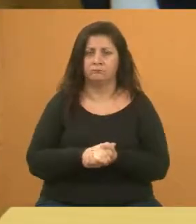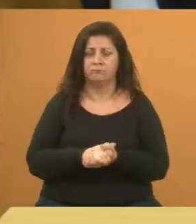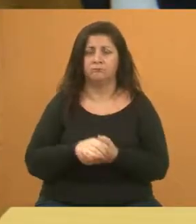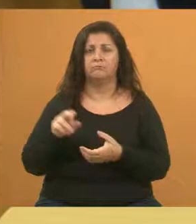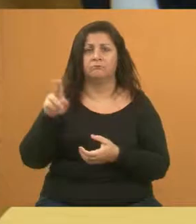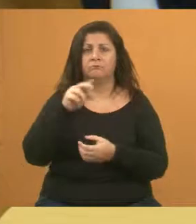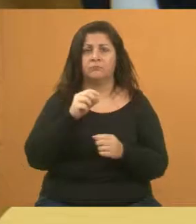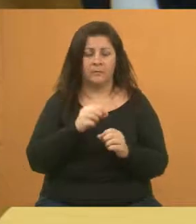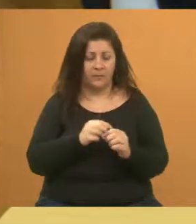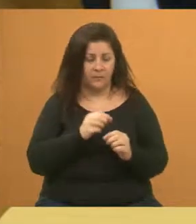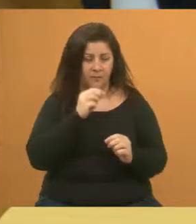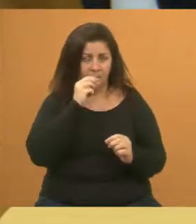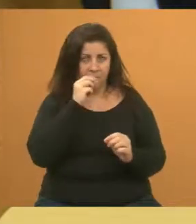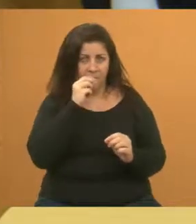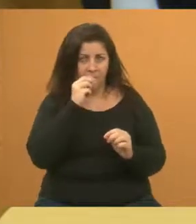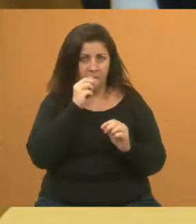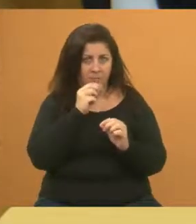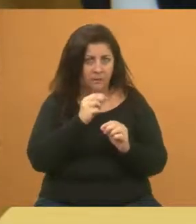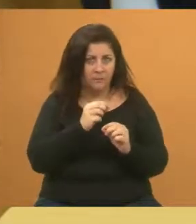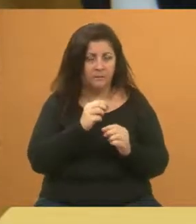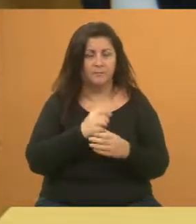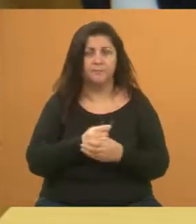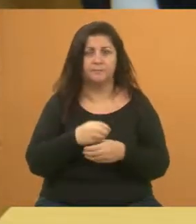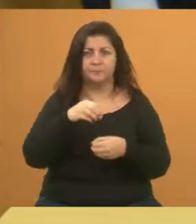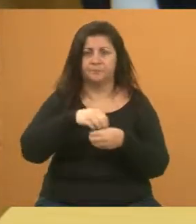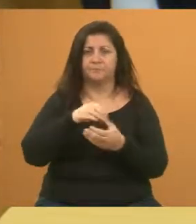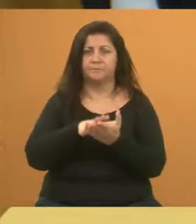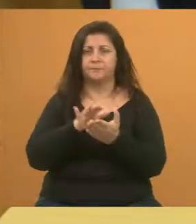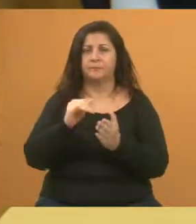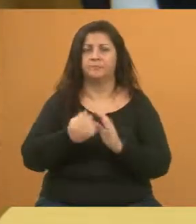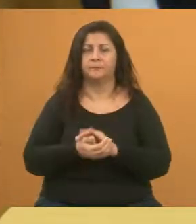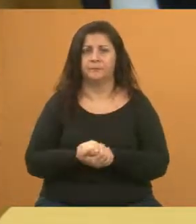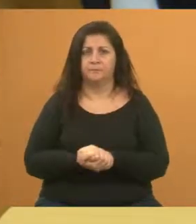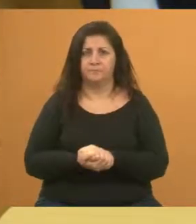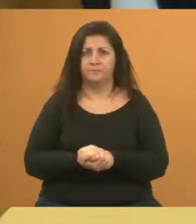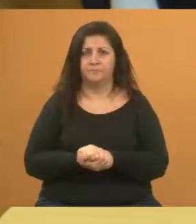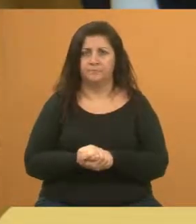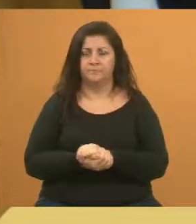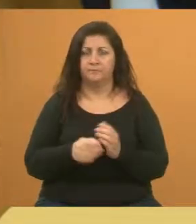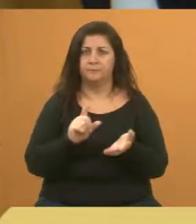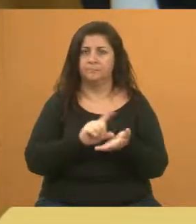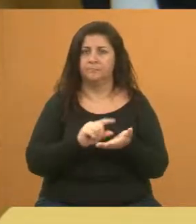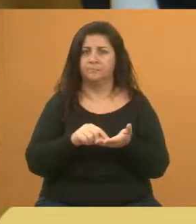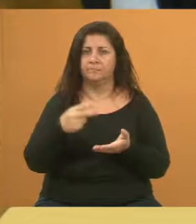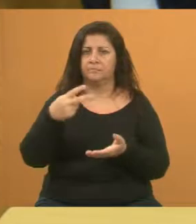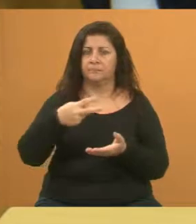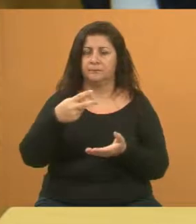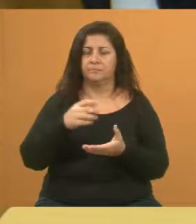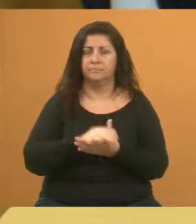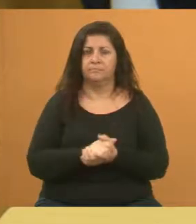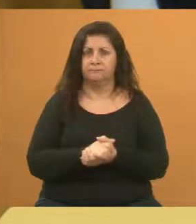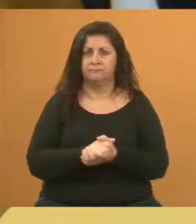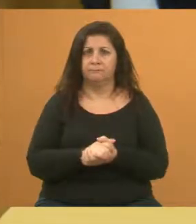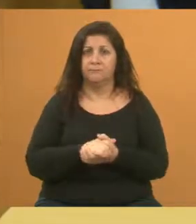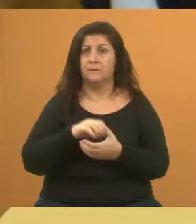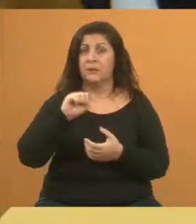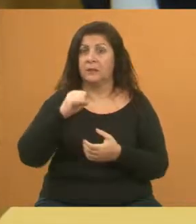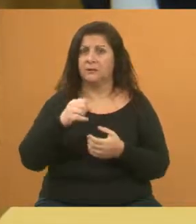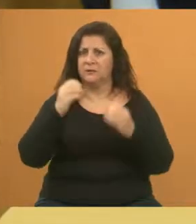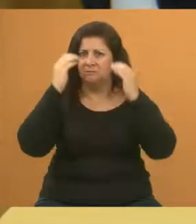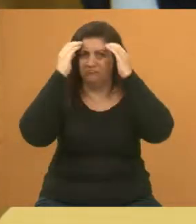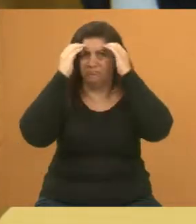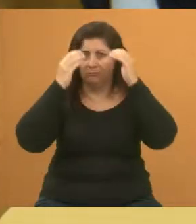que utilizam canudos no âmbito do município de Jacareí. Artigo 2º. O descumprimento